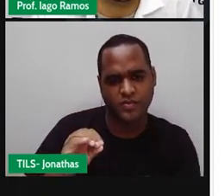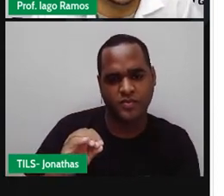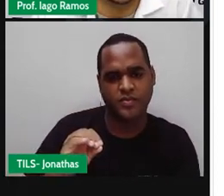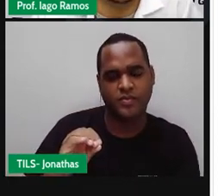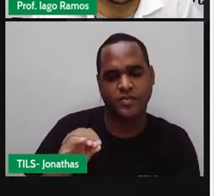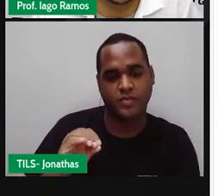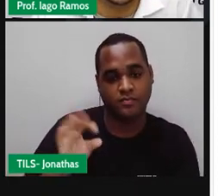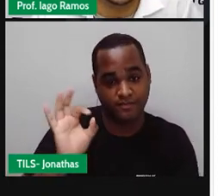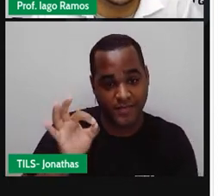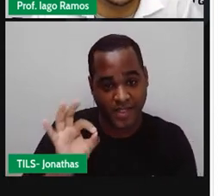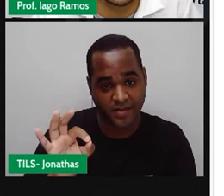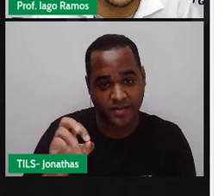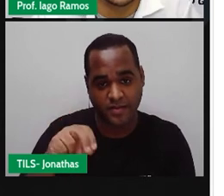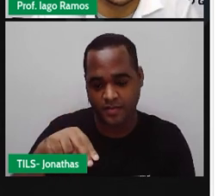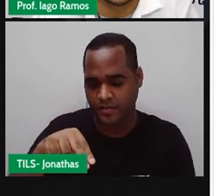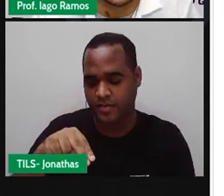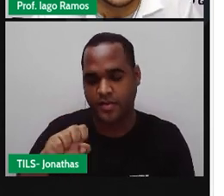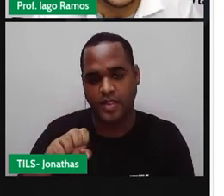Certo?